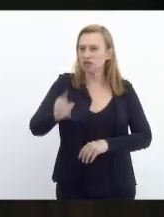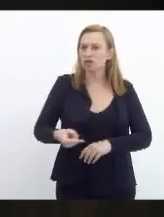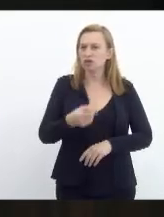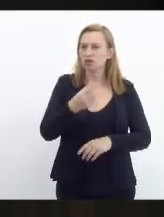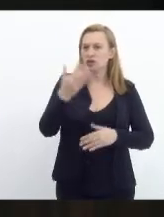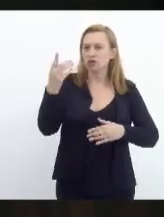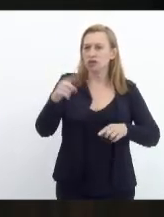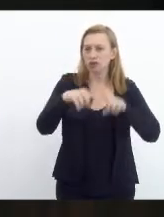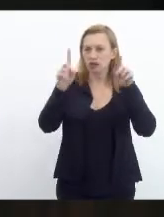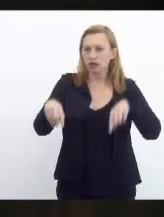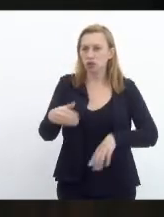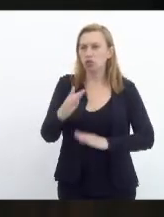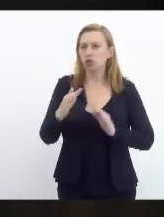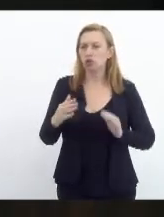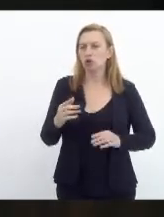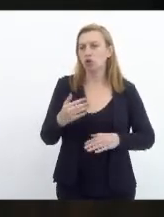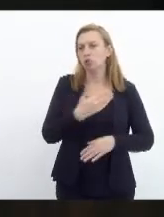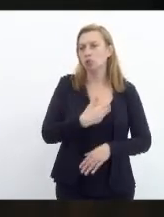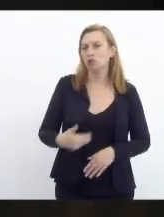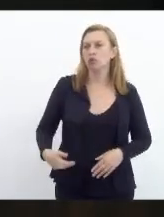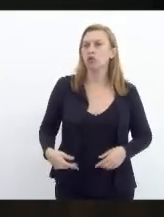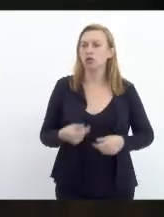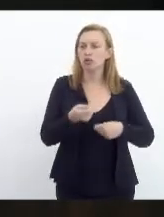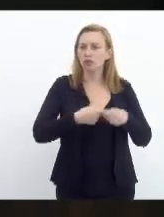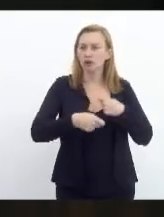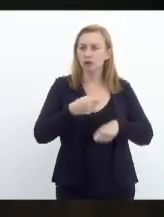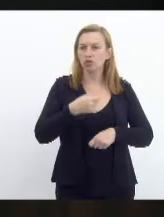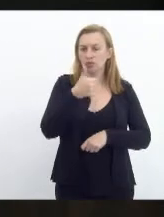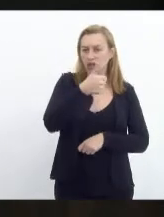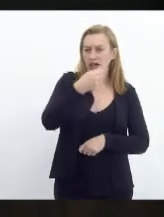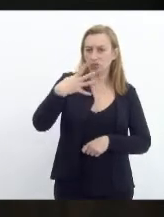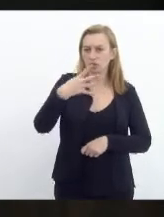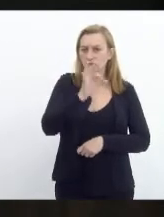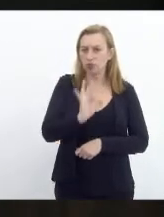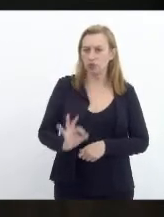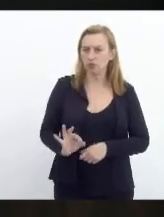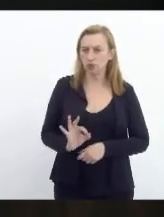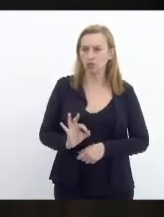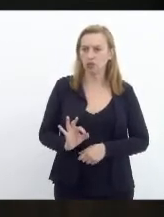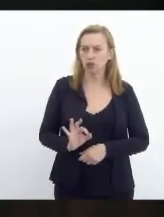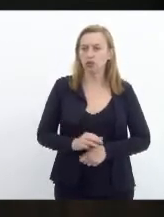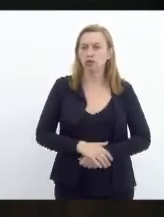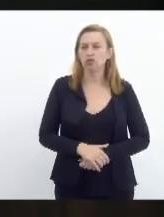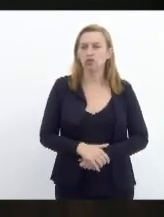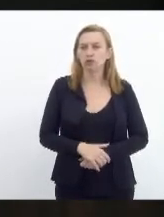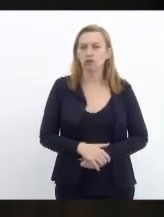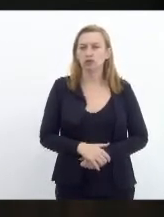públicos para economizar 14%